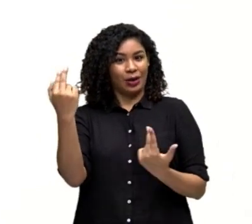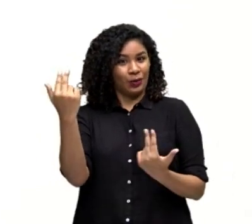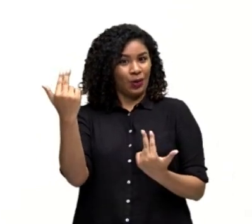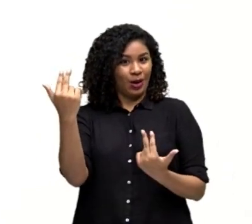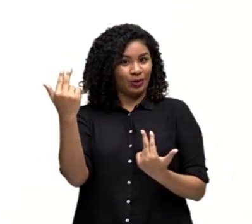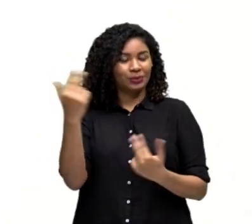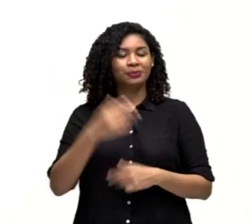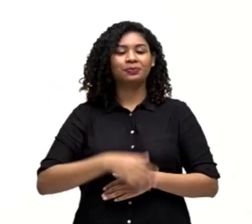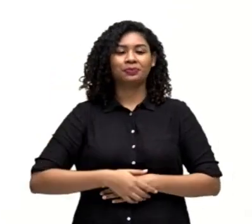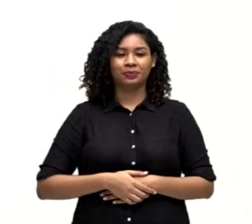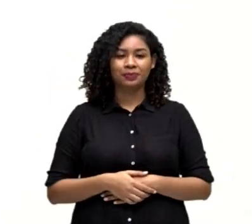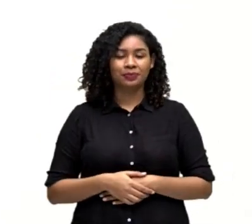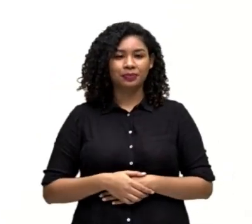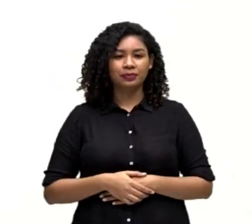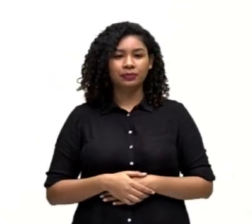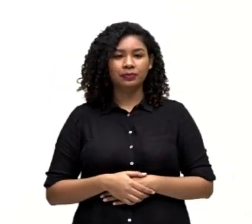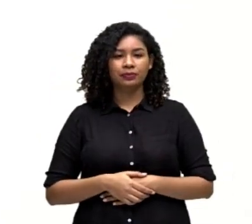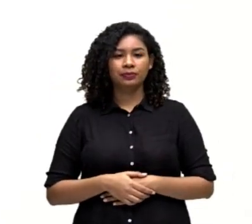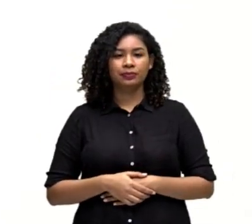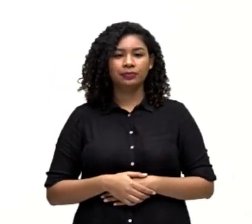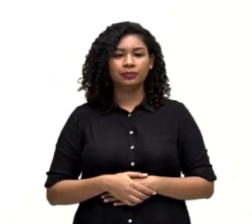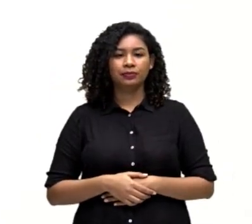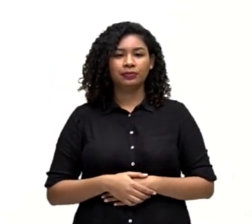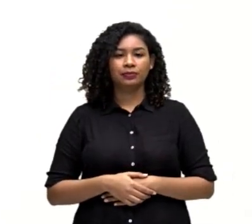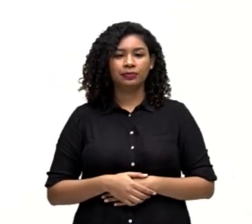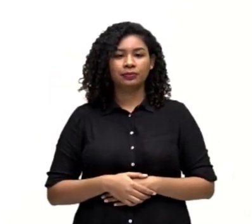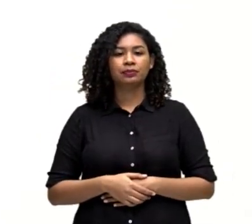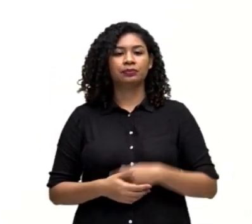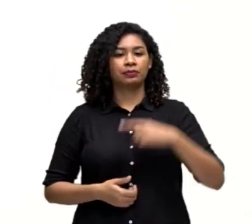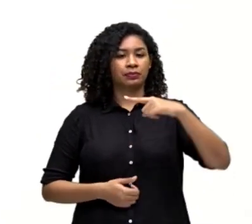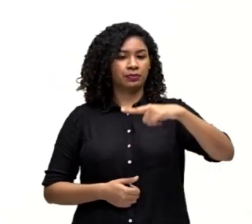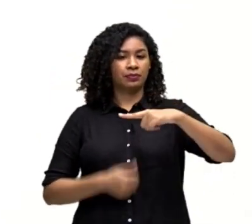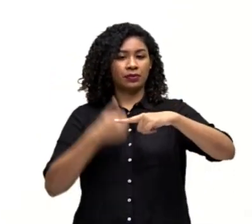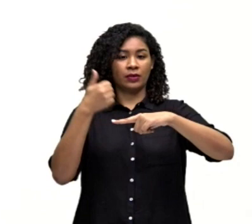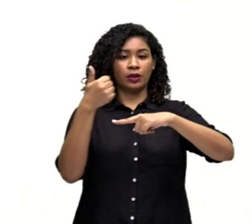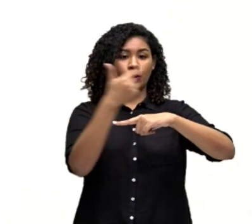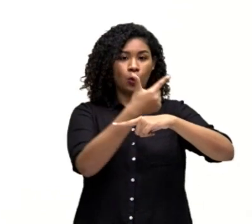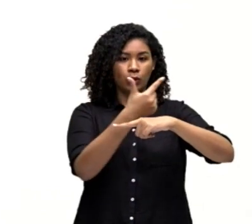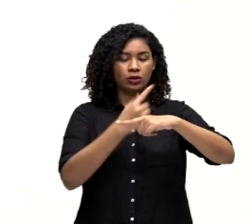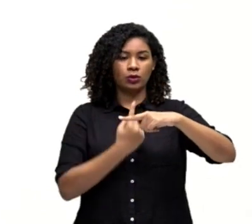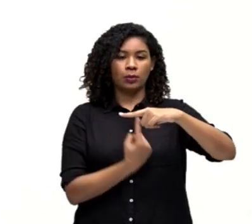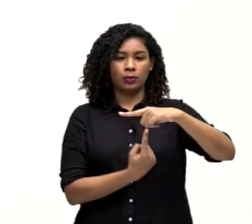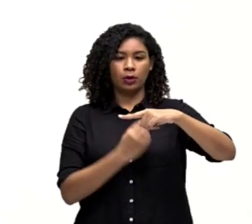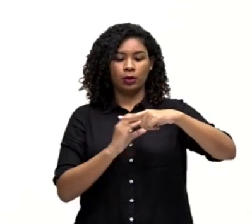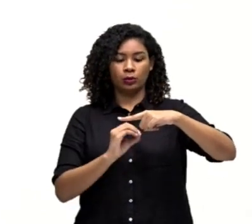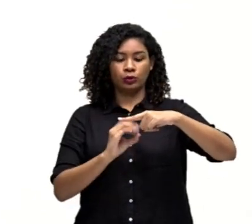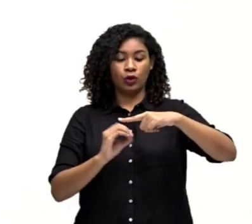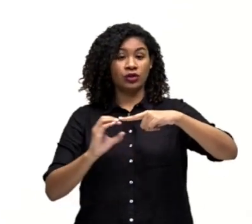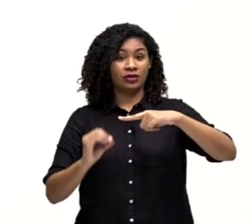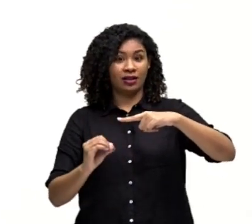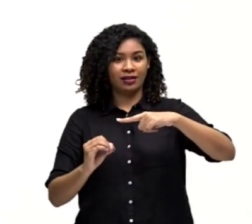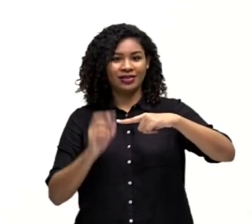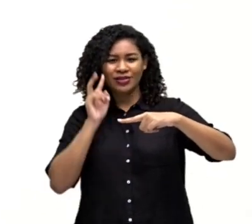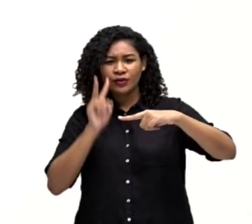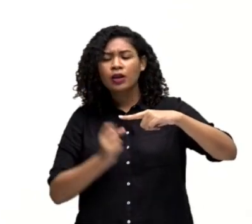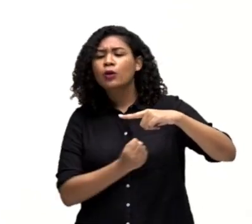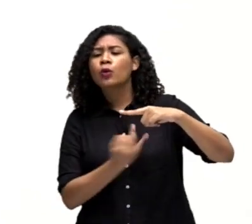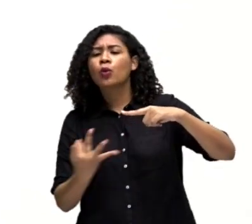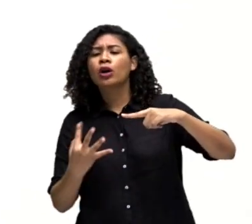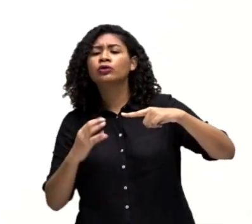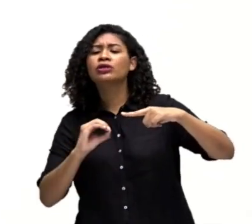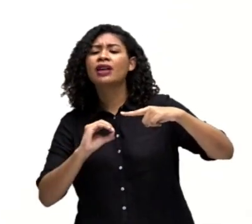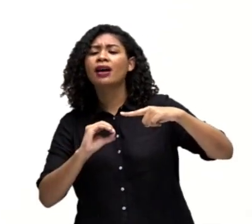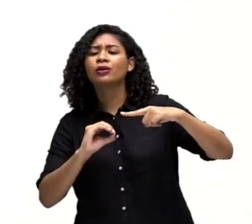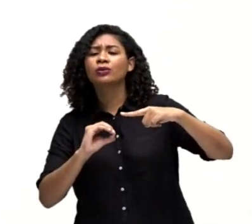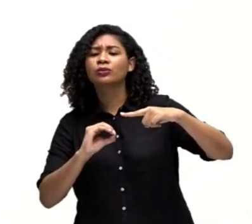Assim como também eu tenho aí no caso 12 sobre 1000, que possui 3 zeros, o 1000, certo? Que